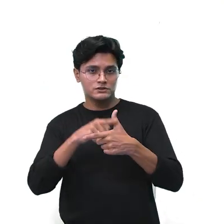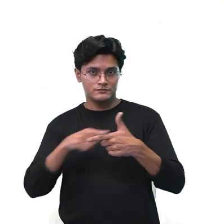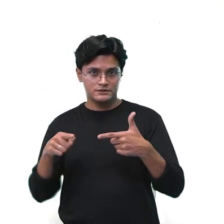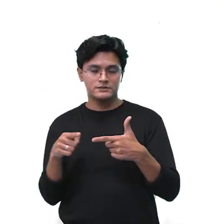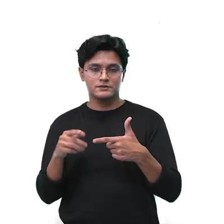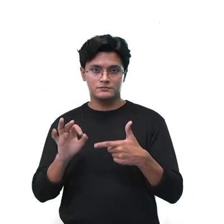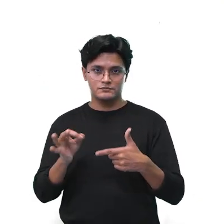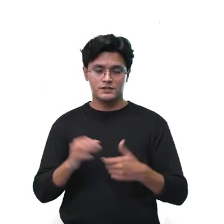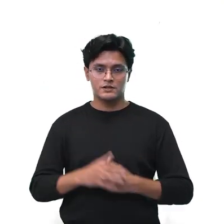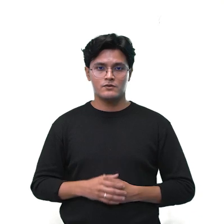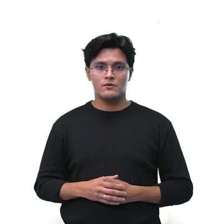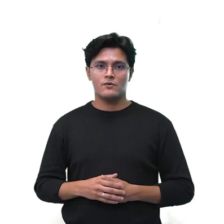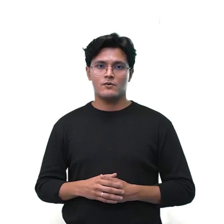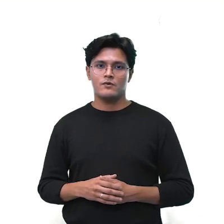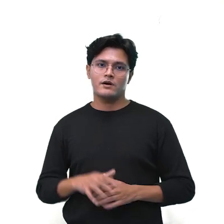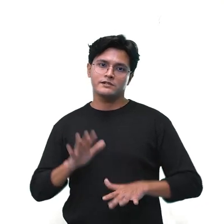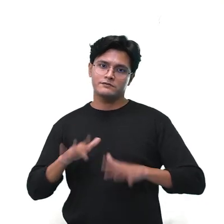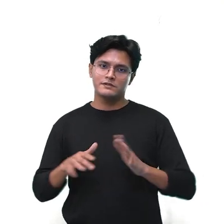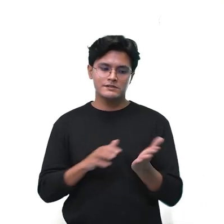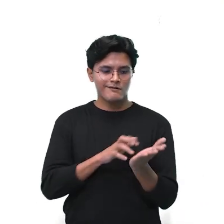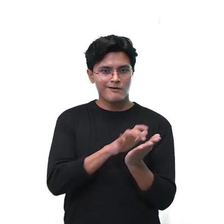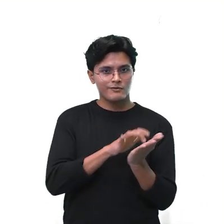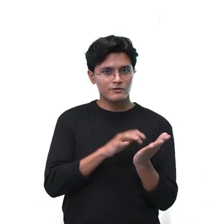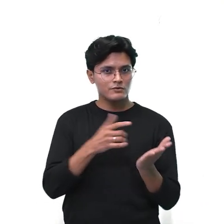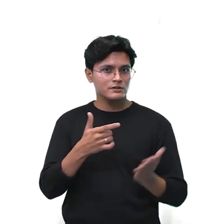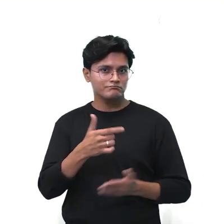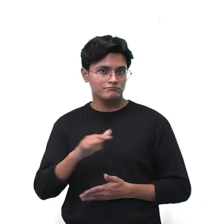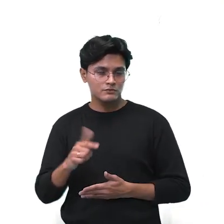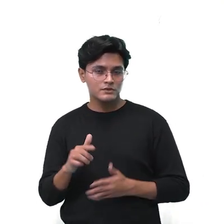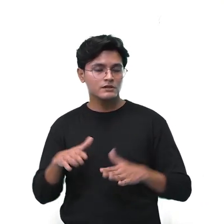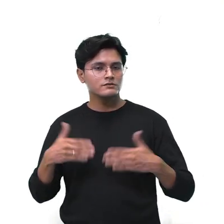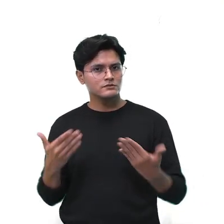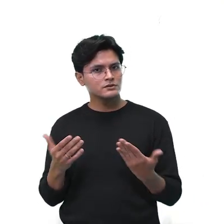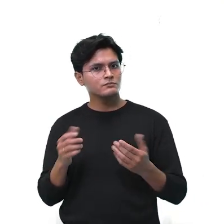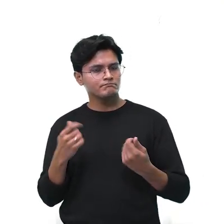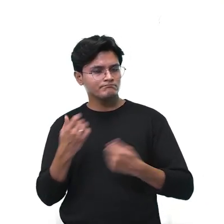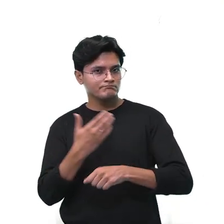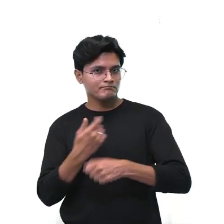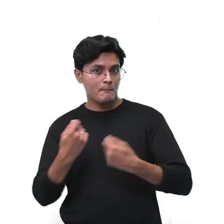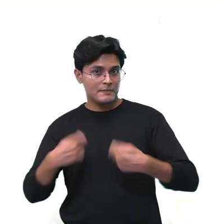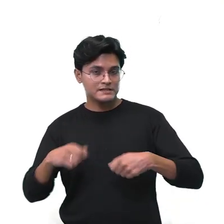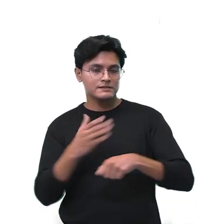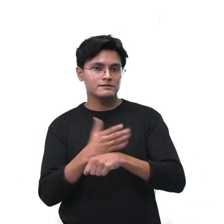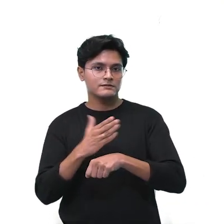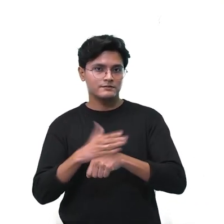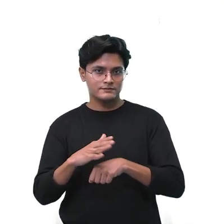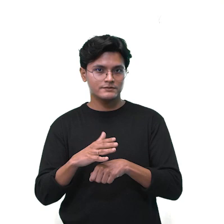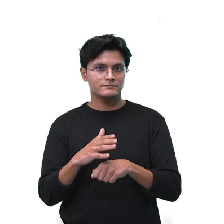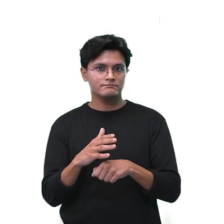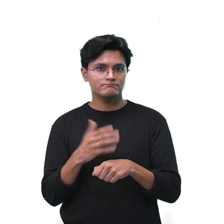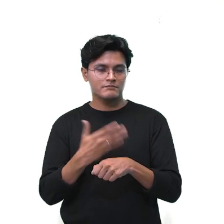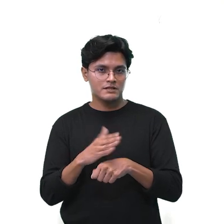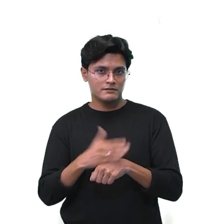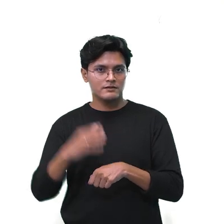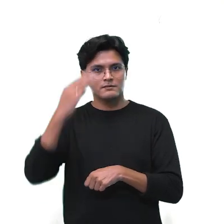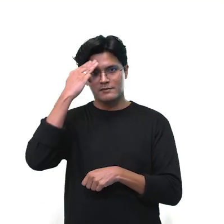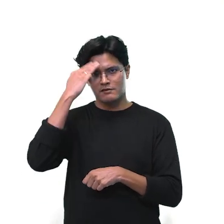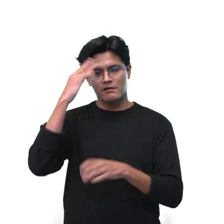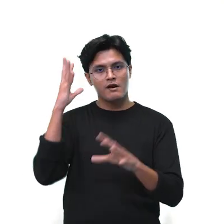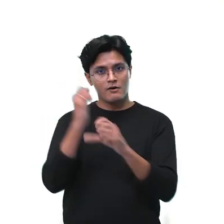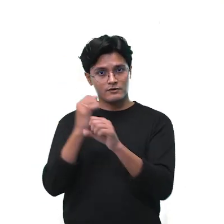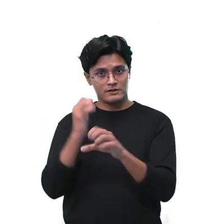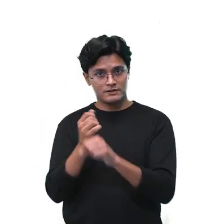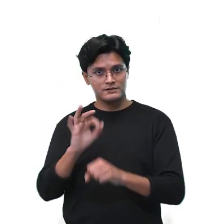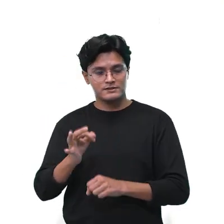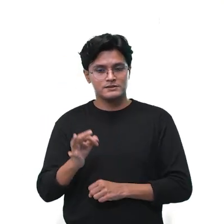poder ter uma calculadora do lado. Então você já tem que treinar aqui a divisão. Vamos fazer aqui rapidinho? Ó, 120 dividido